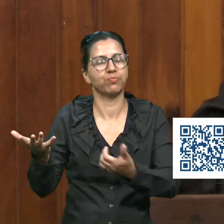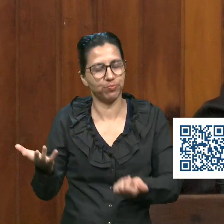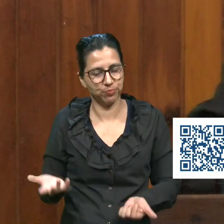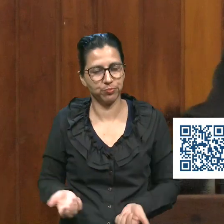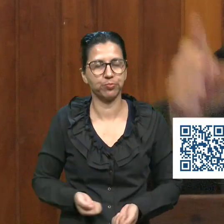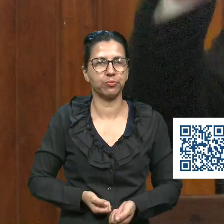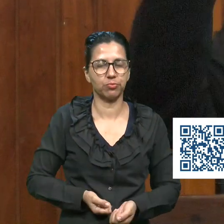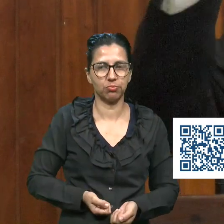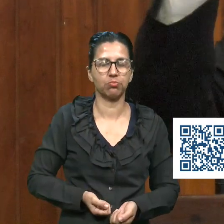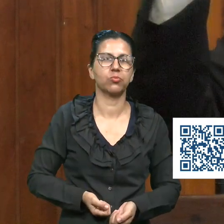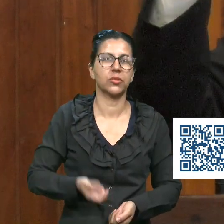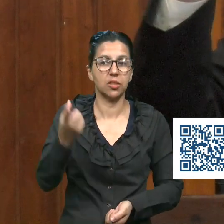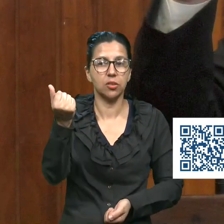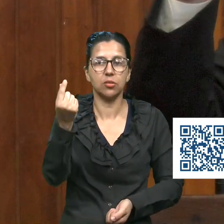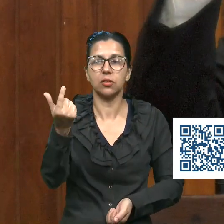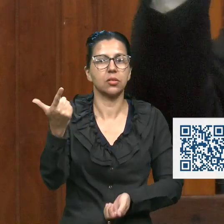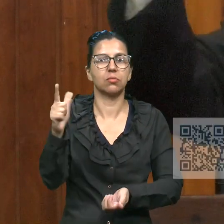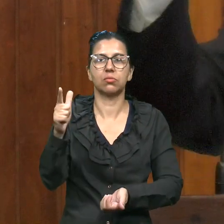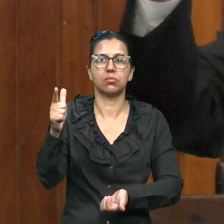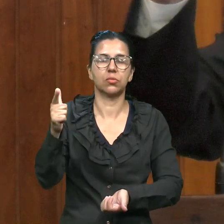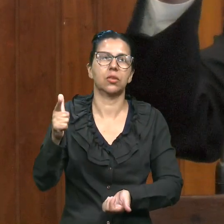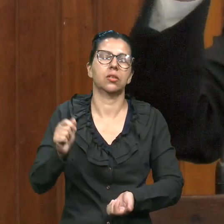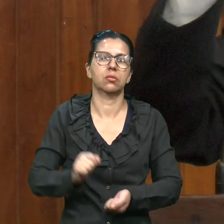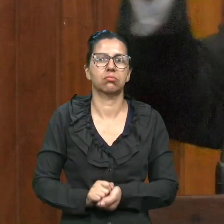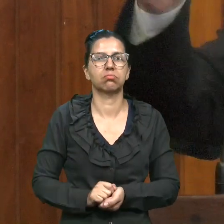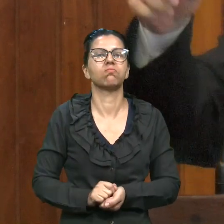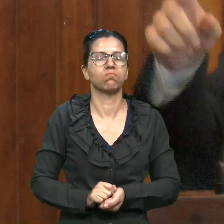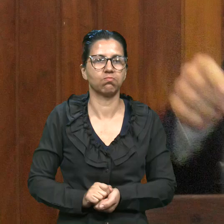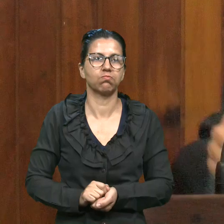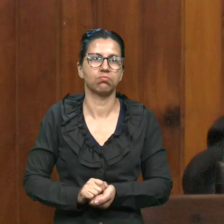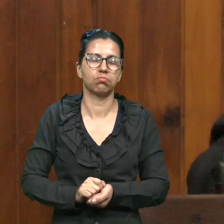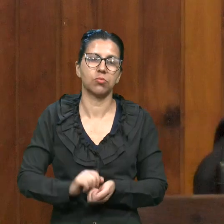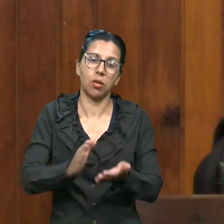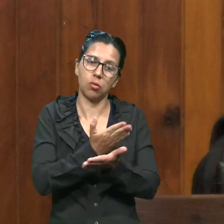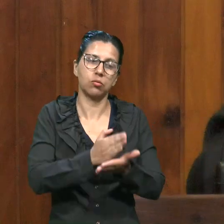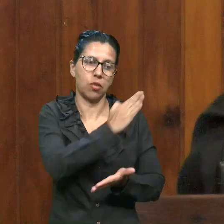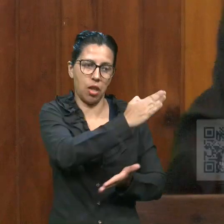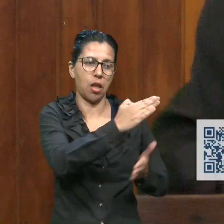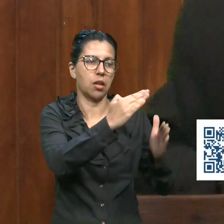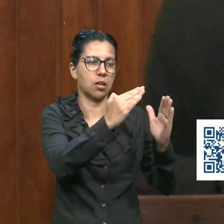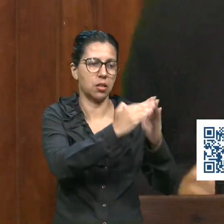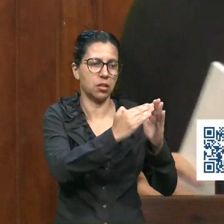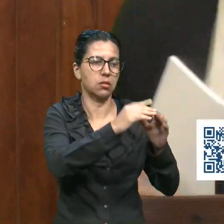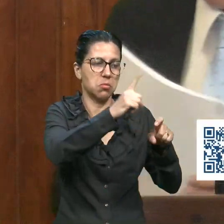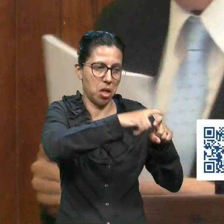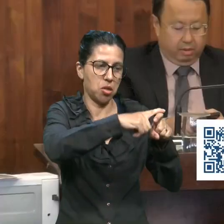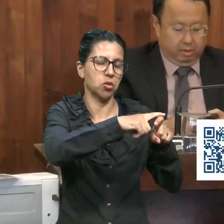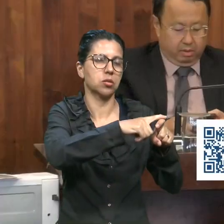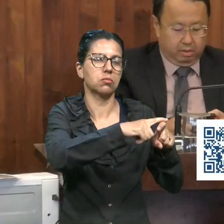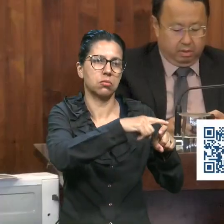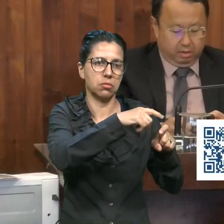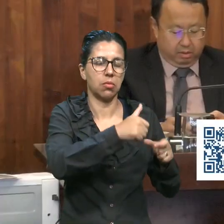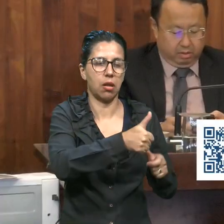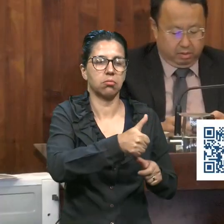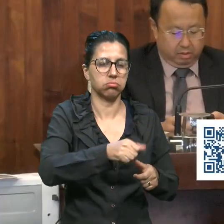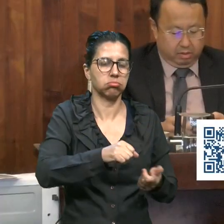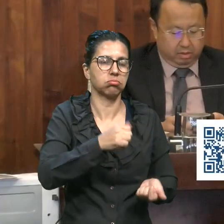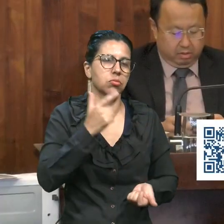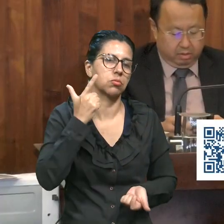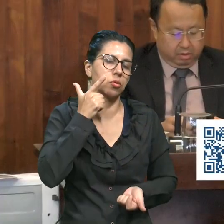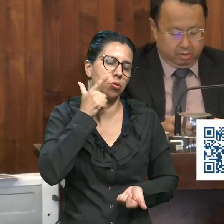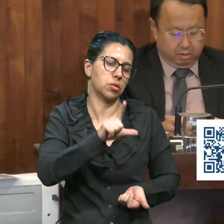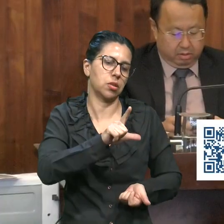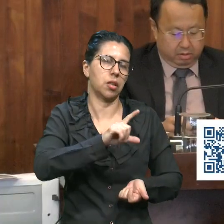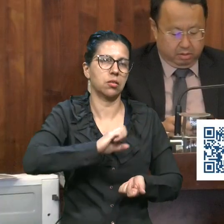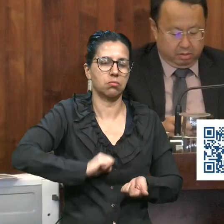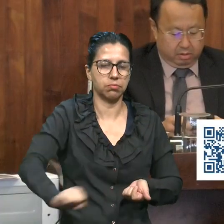para fazer o que outros fazem em clínicas especializadas. Eram as minhas palavras, senhor presidente.